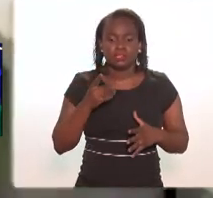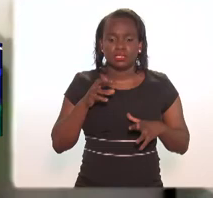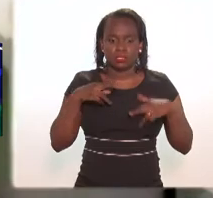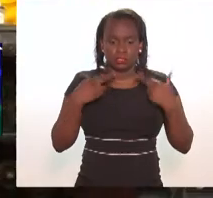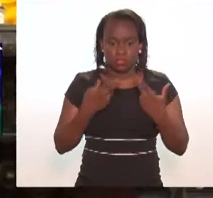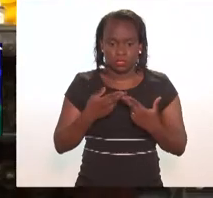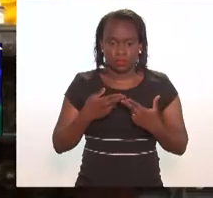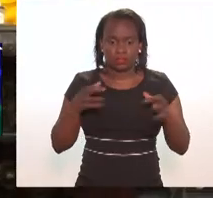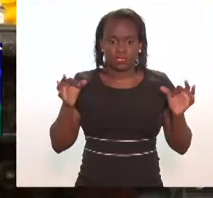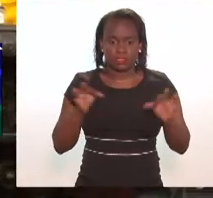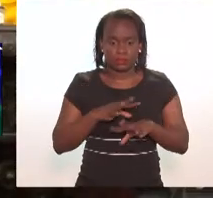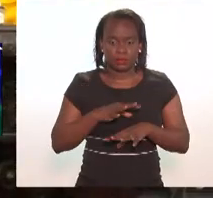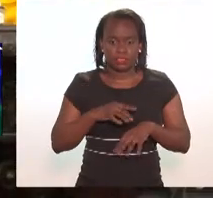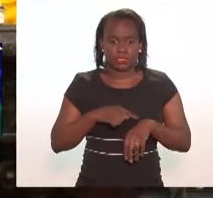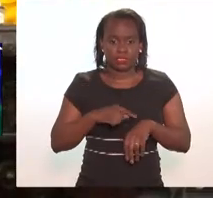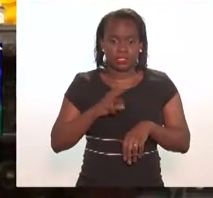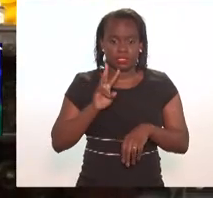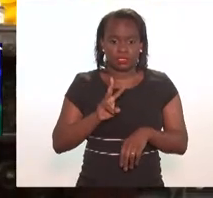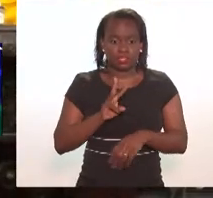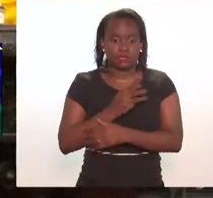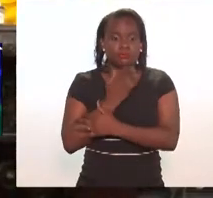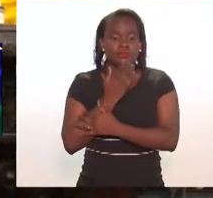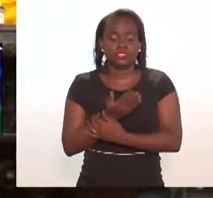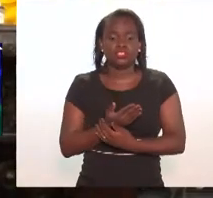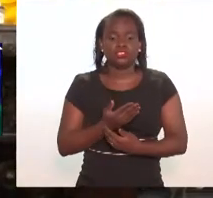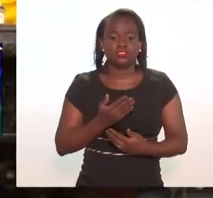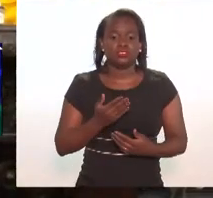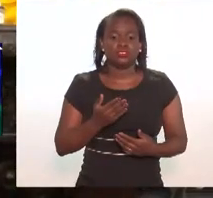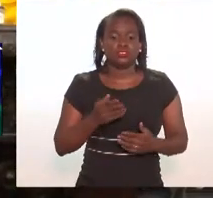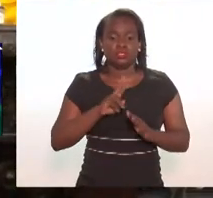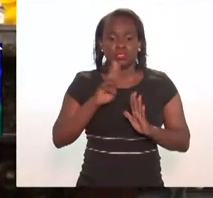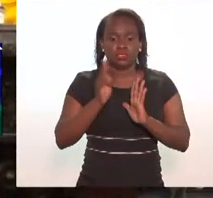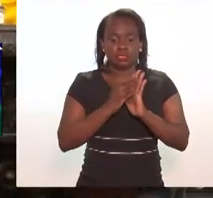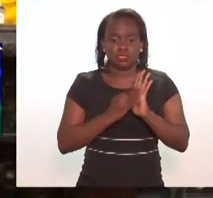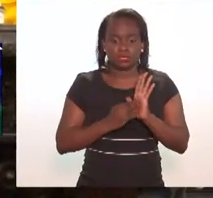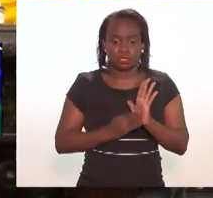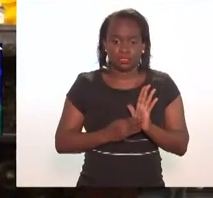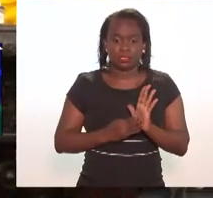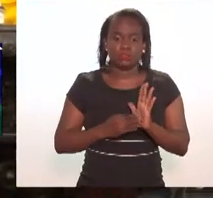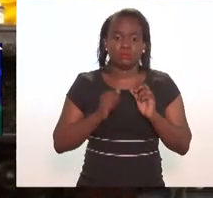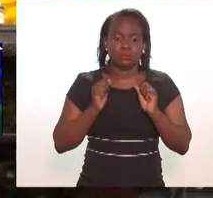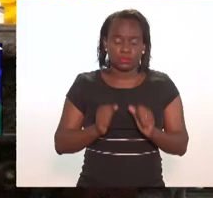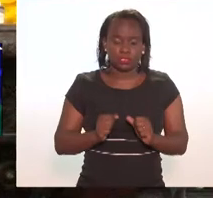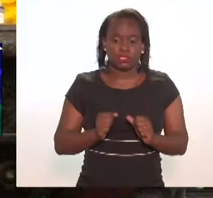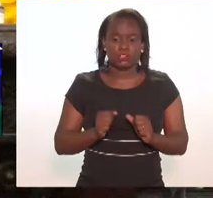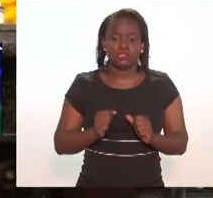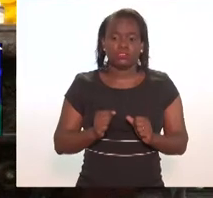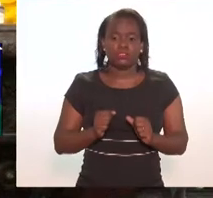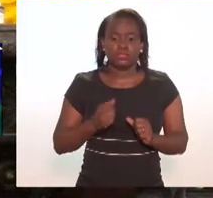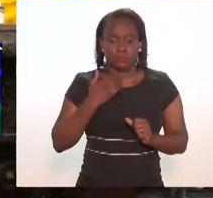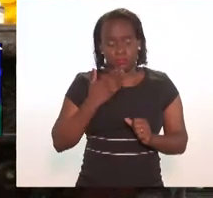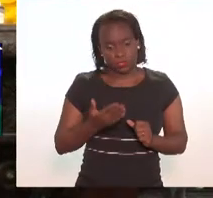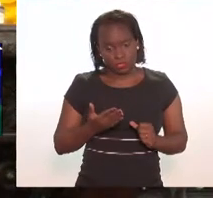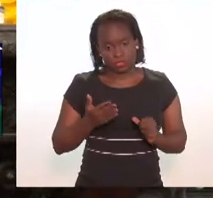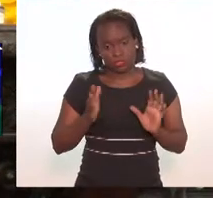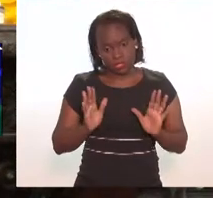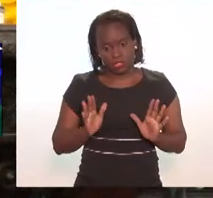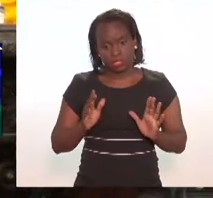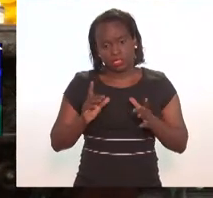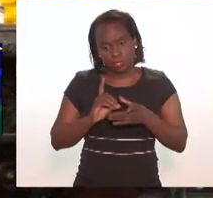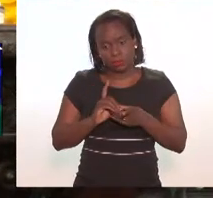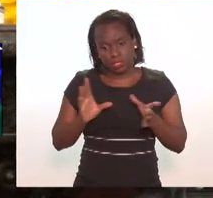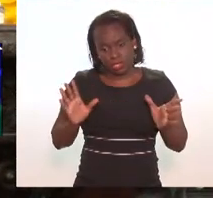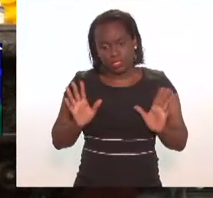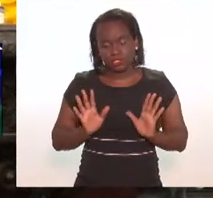sessão vai terminar às 15, eu diria que os inscritos pudesse aí, eu estou pedindo uma parte